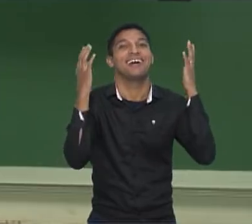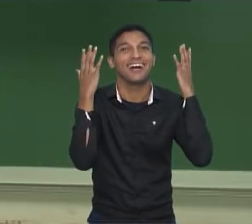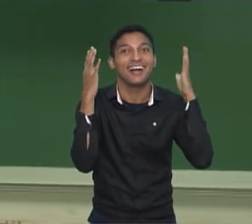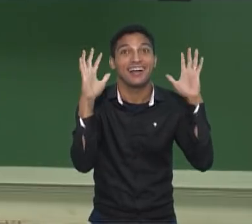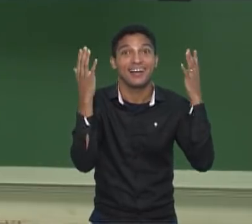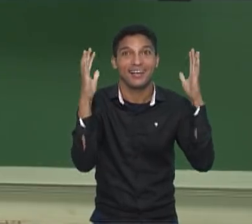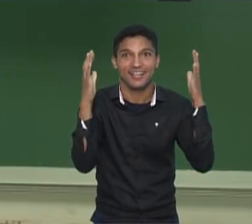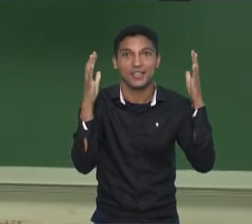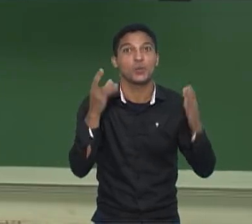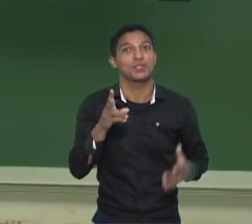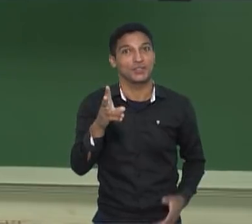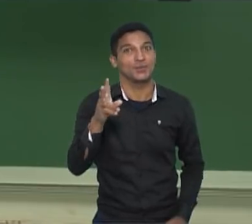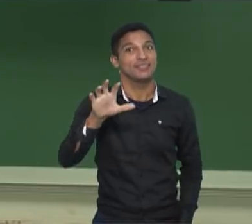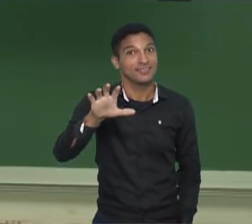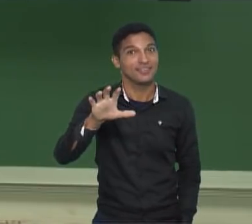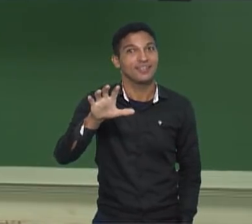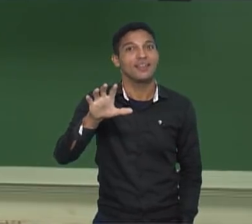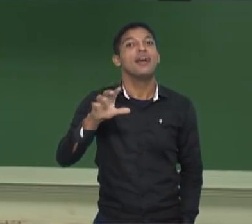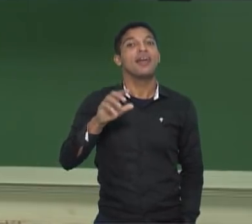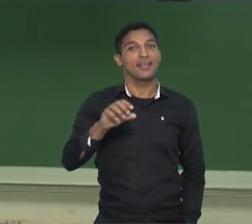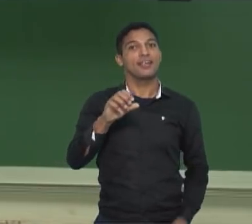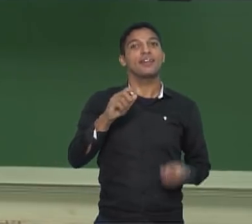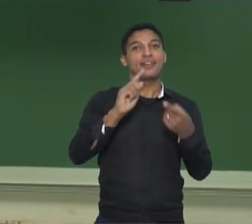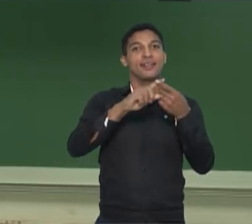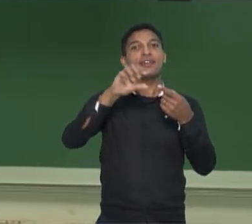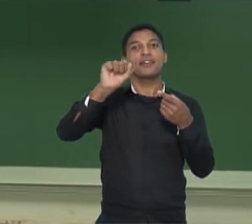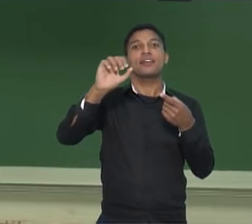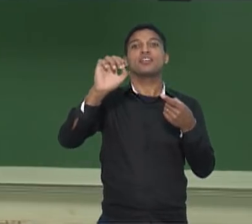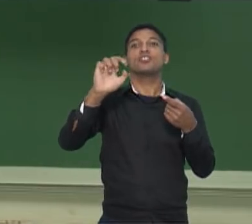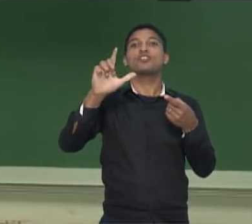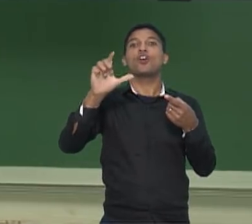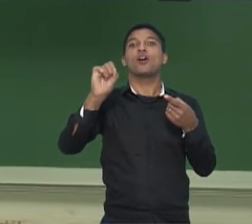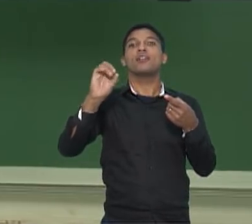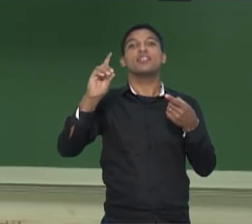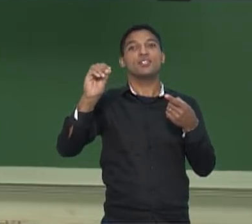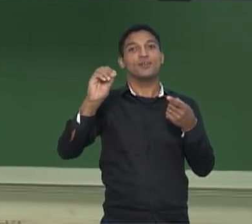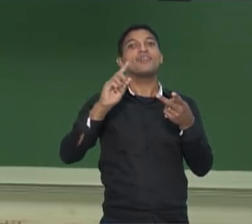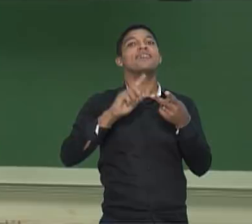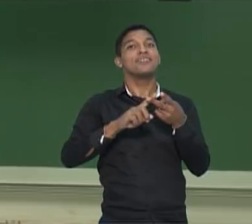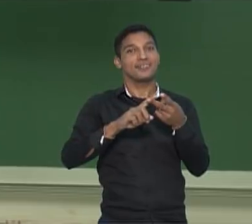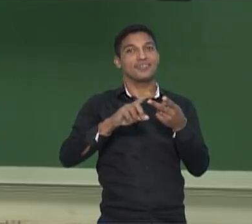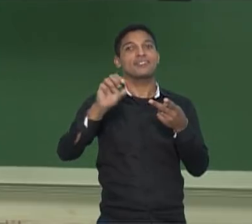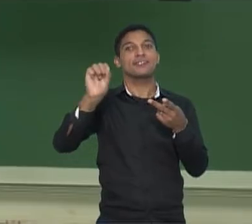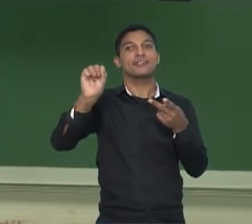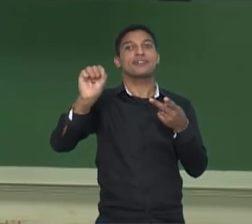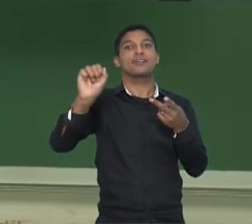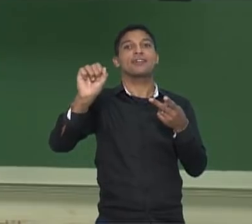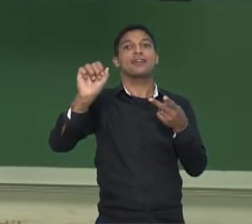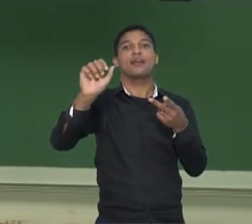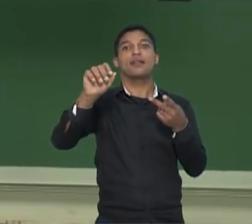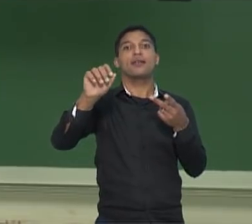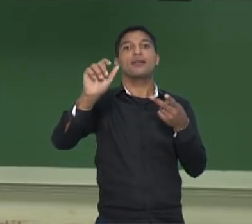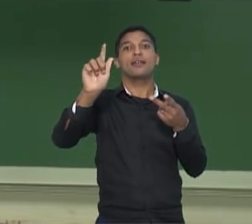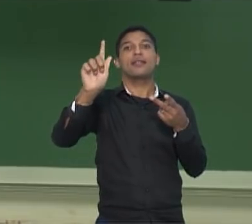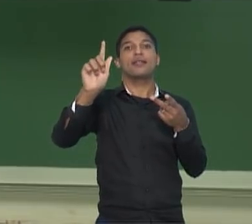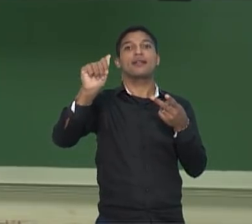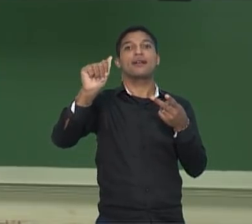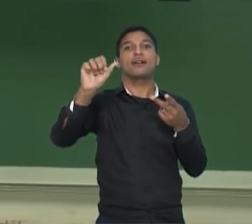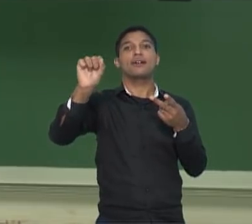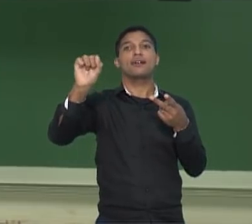estado sólido, o gasoso e líquido. Exemplo, então, da água no estado sólido, o